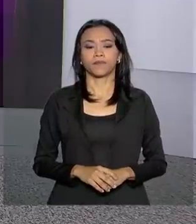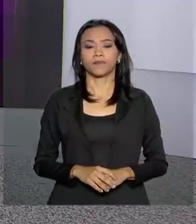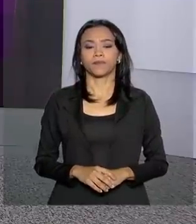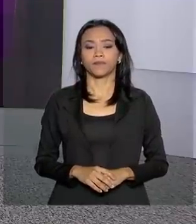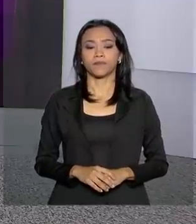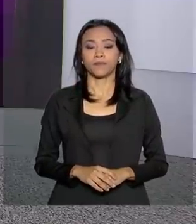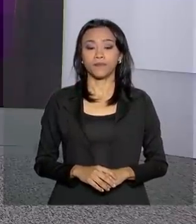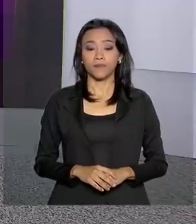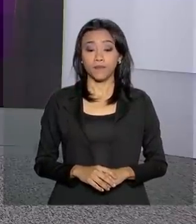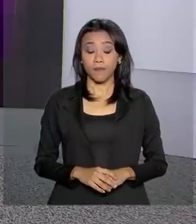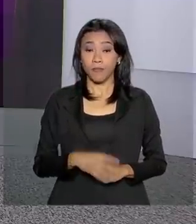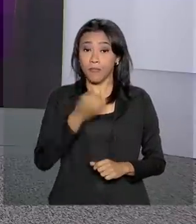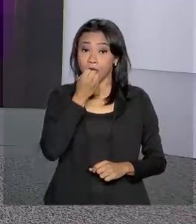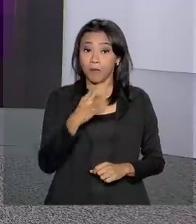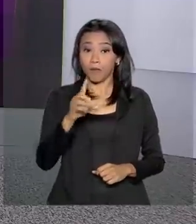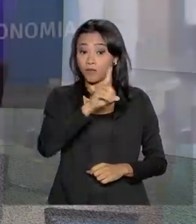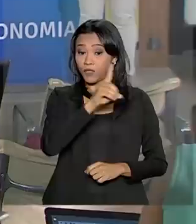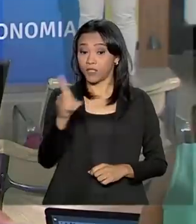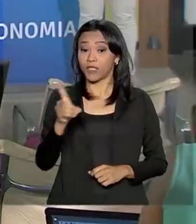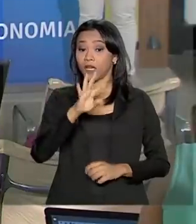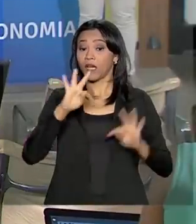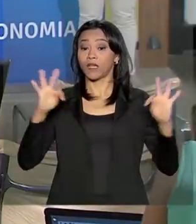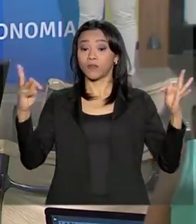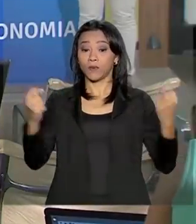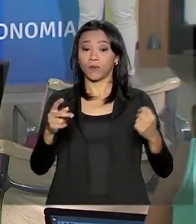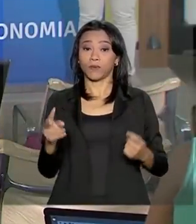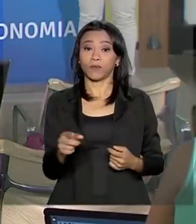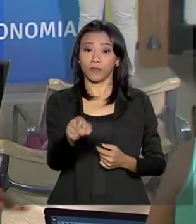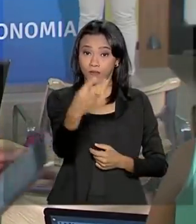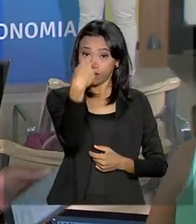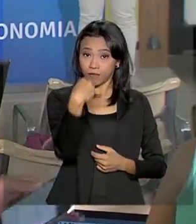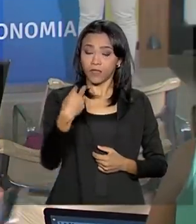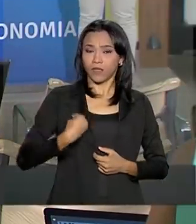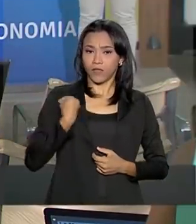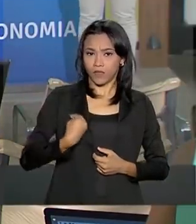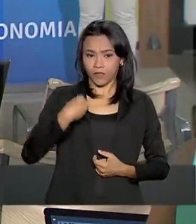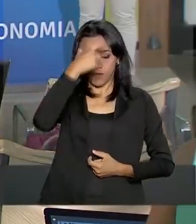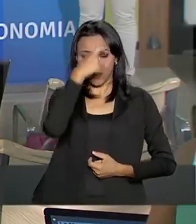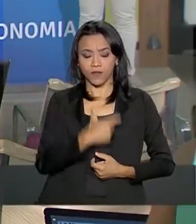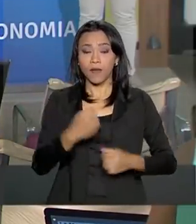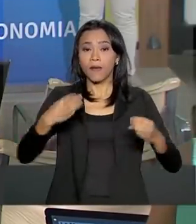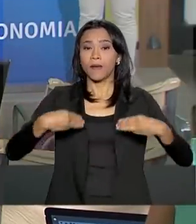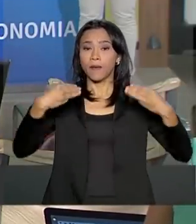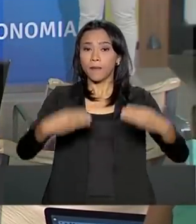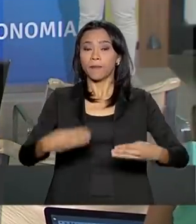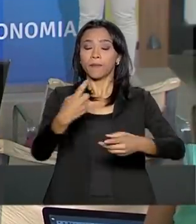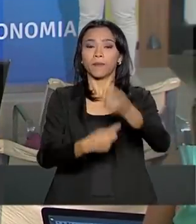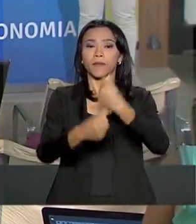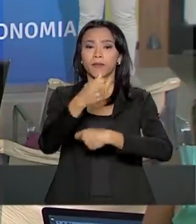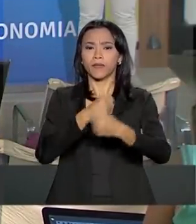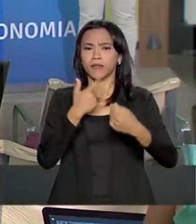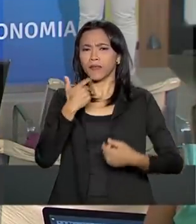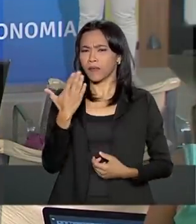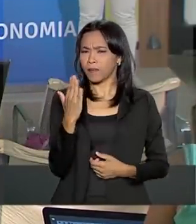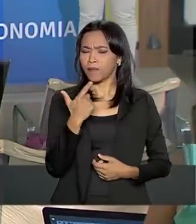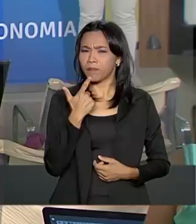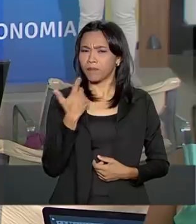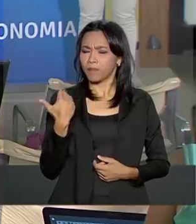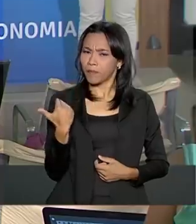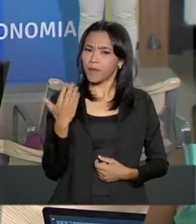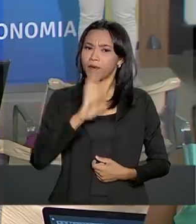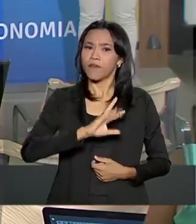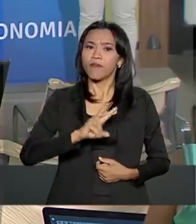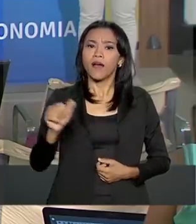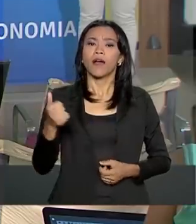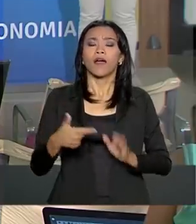Bom dia, Roberto. Bom dia a todos que nos acompanham. Pois é, eu estou no Ministério da Economia, onde daqui a pouquinho a equipe econômica vai apresentar, os secretários ligados à